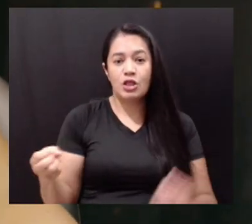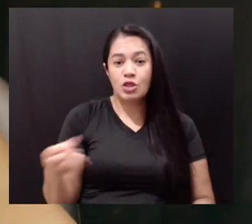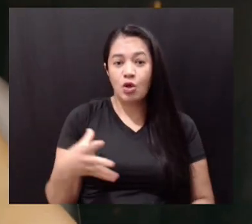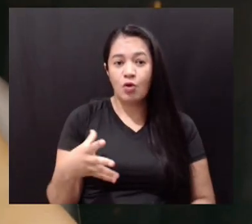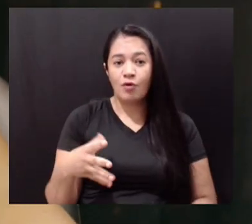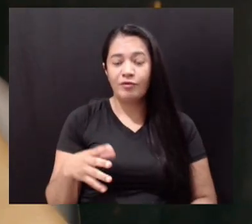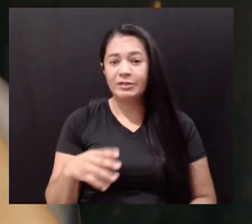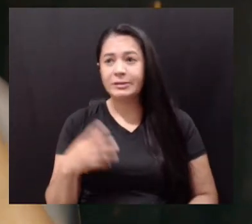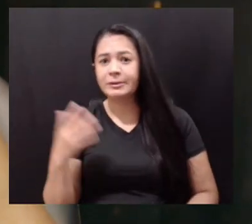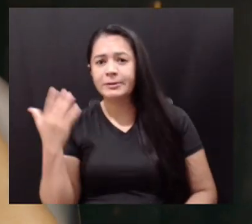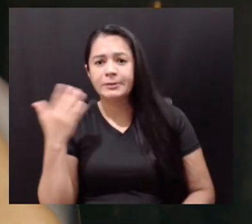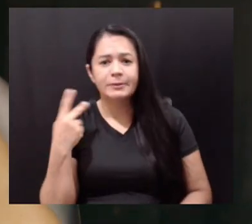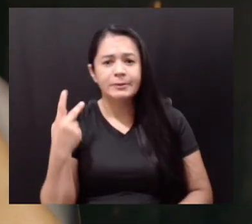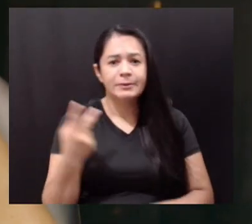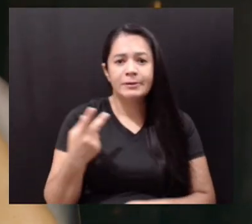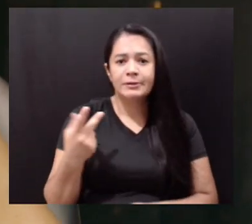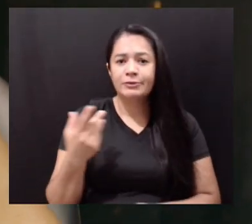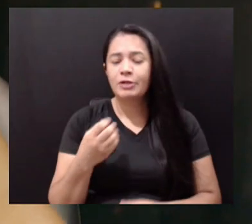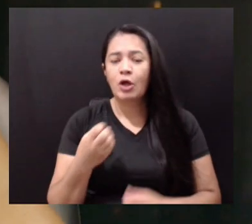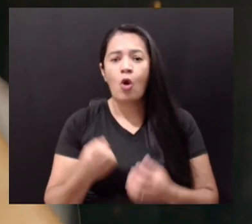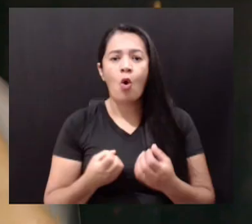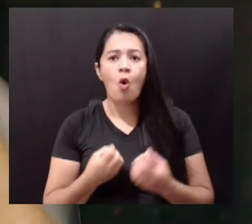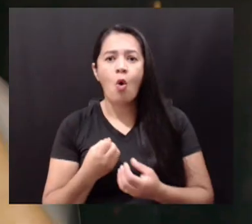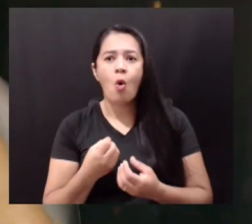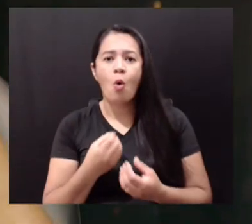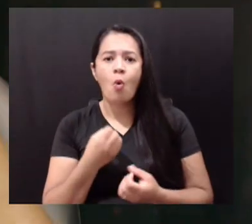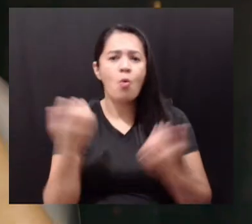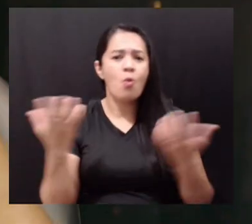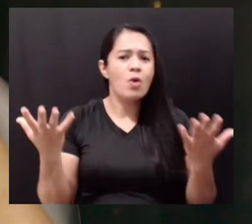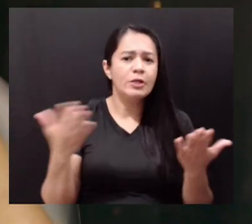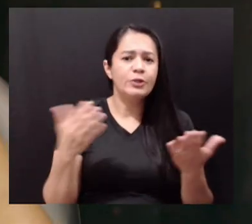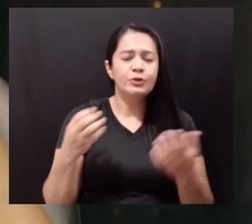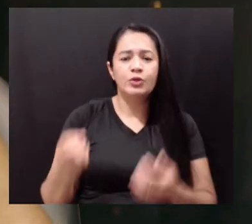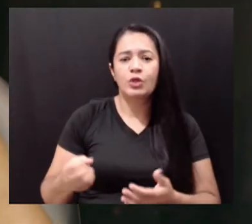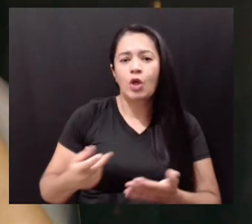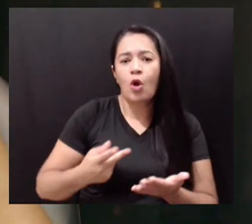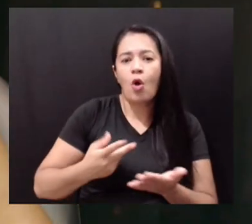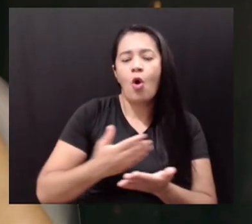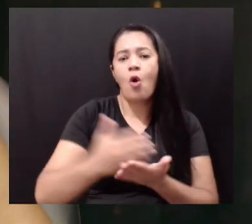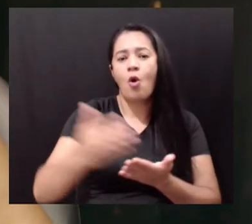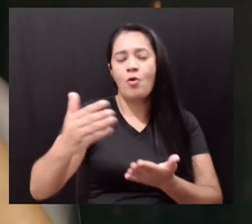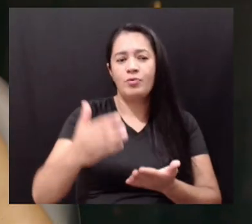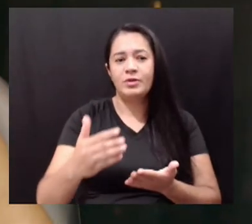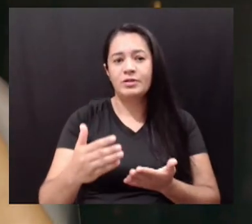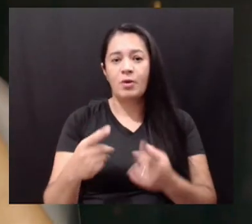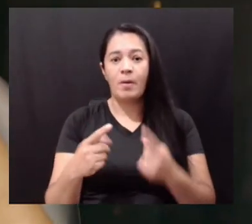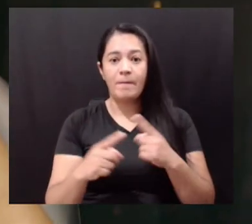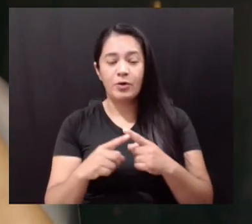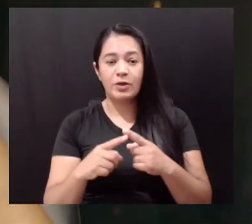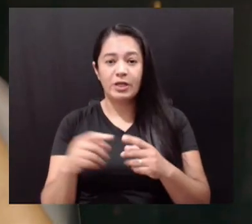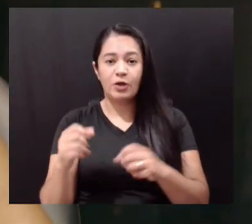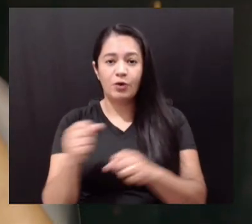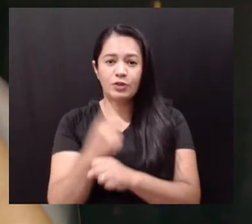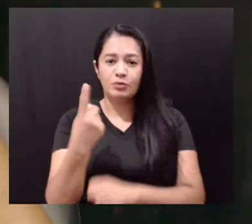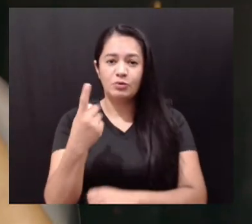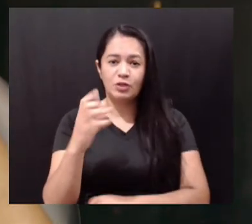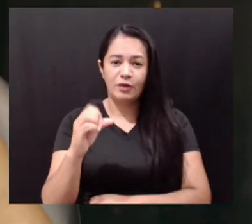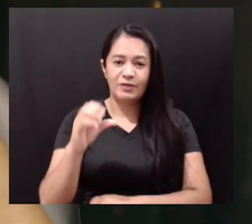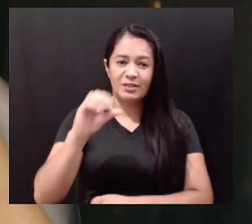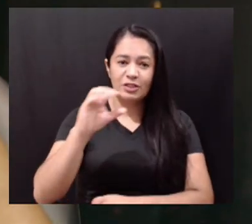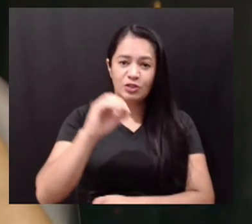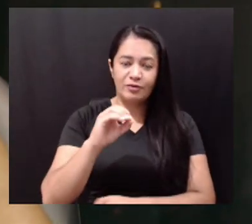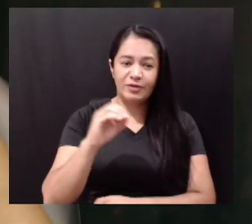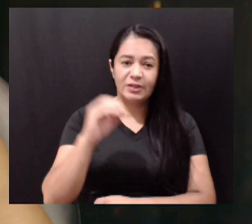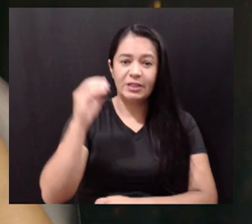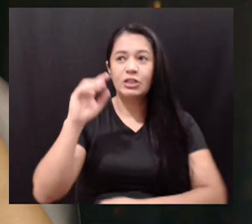precisão quando surgiu, não foram encontradas referências ao termo até a década de 1990, o que nos leva a supor que seja um